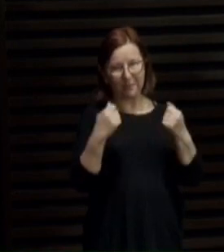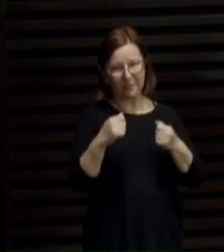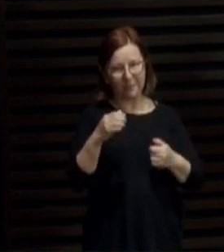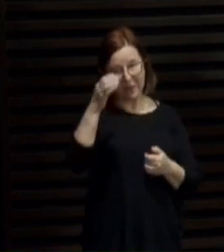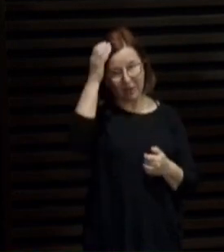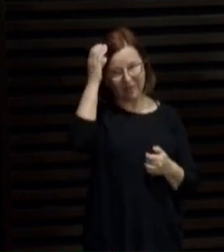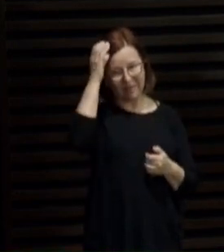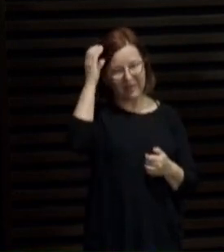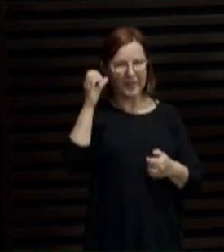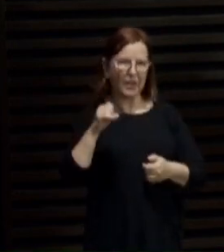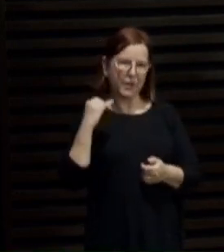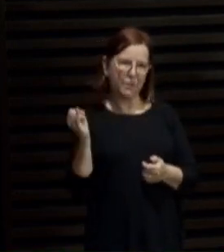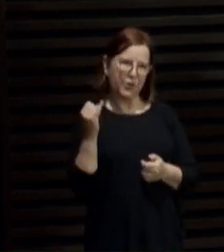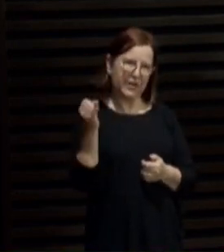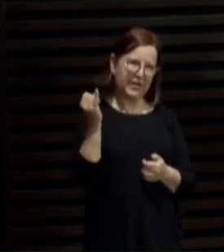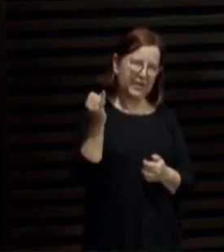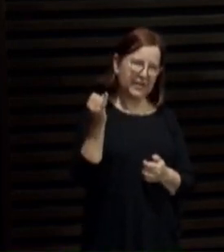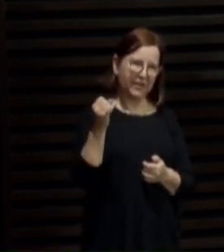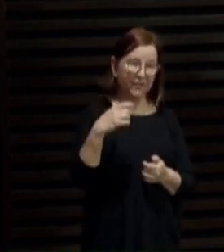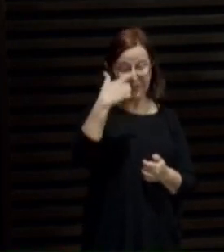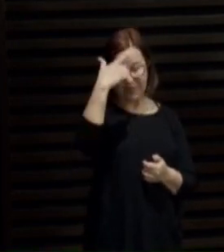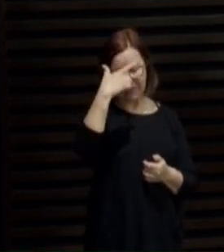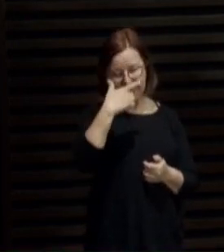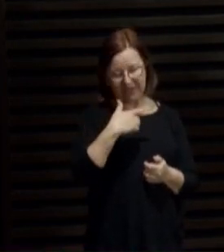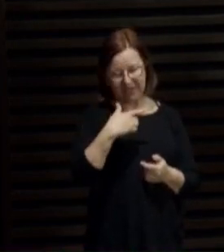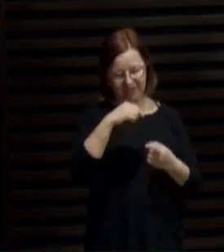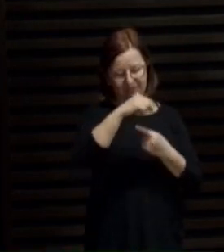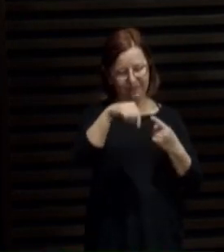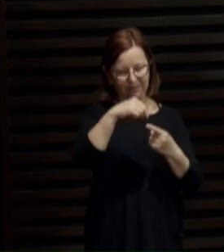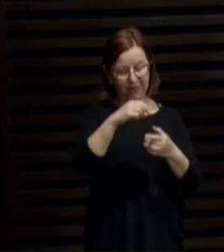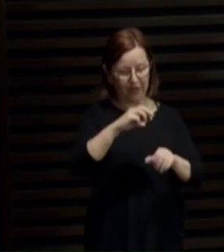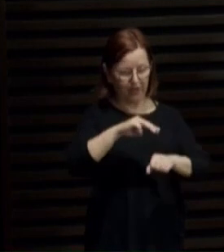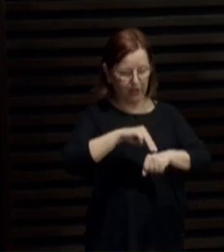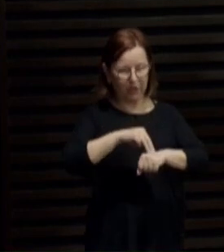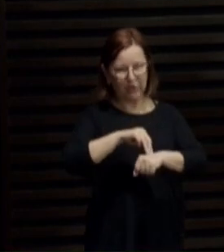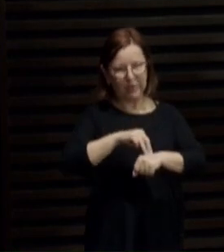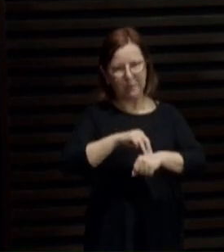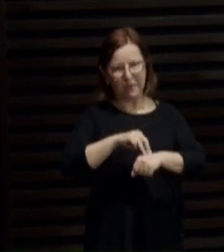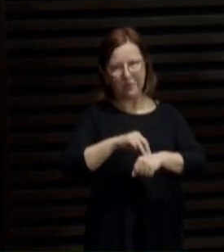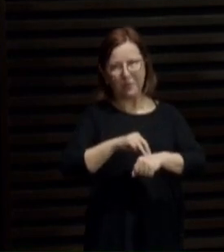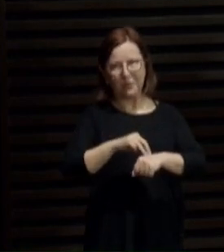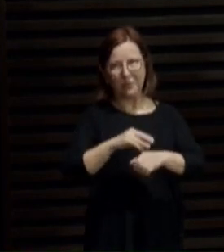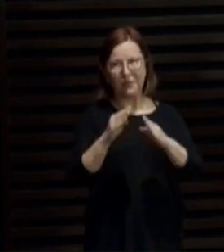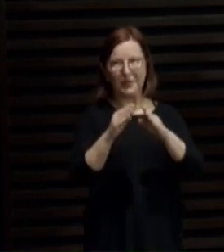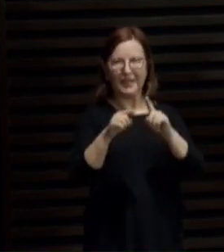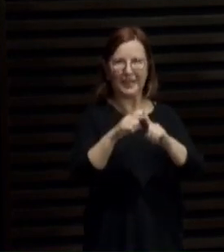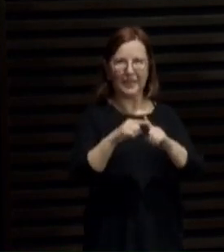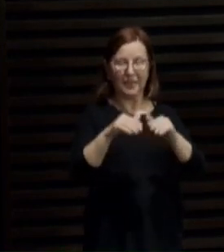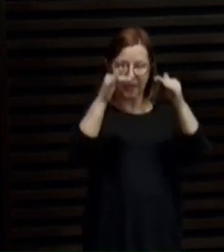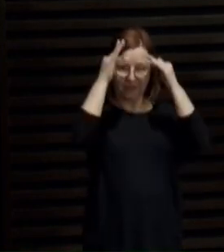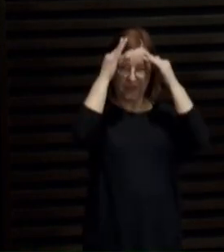da importância do caráter de santidade dos membros da igreja, da fidelidade